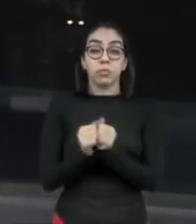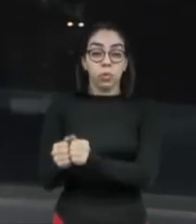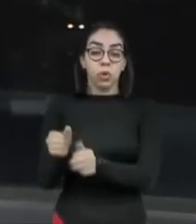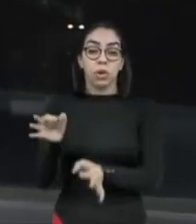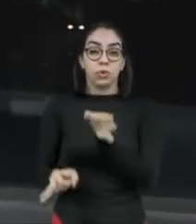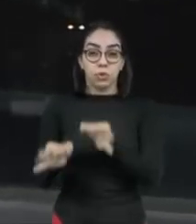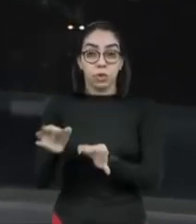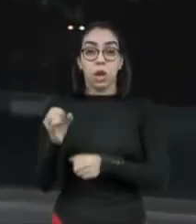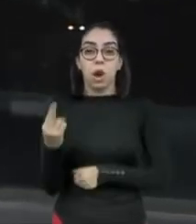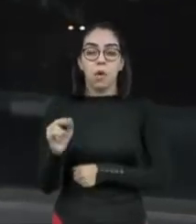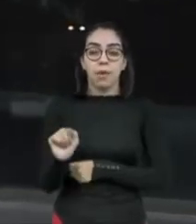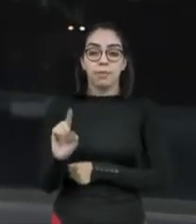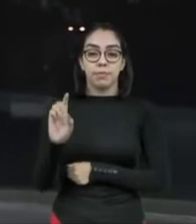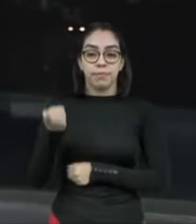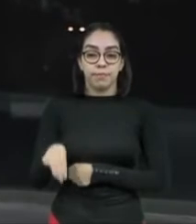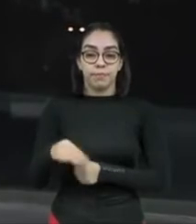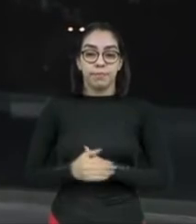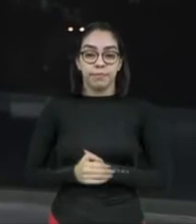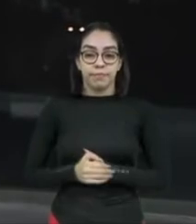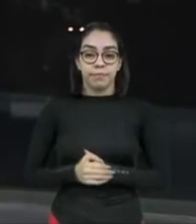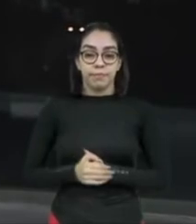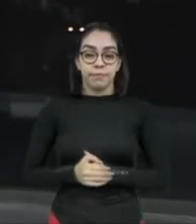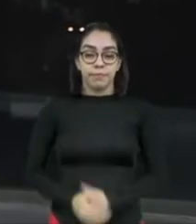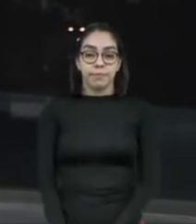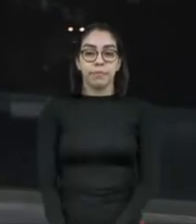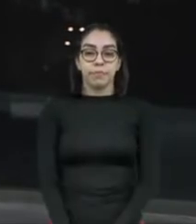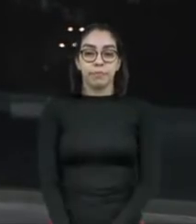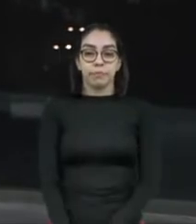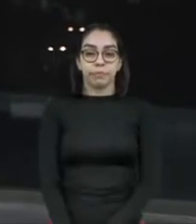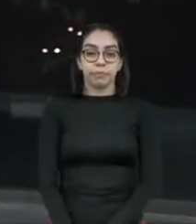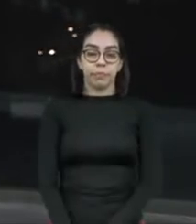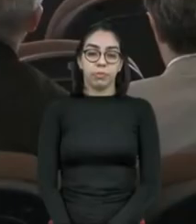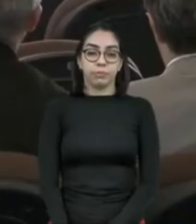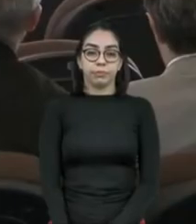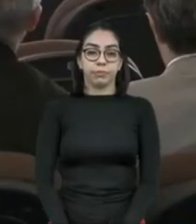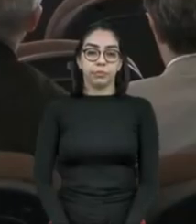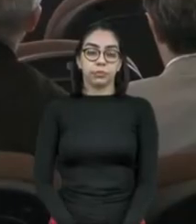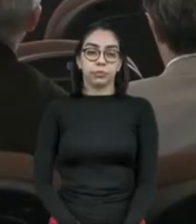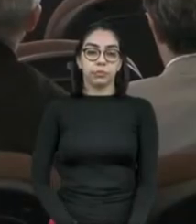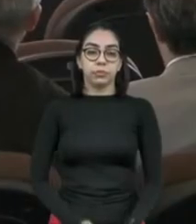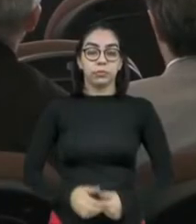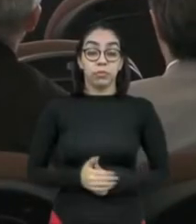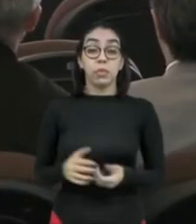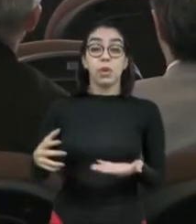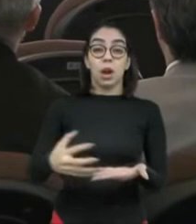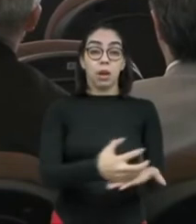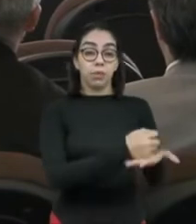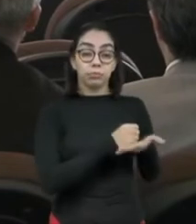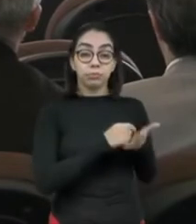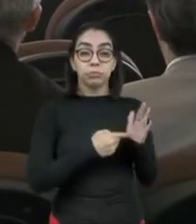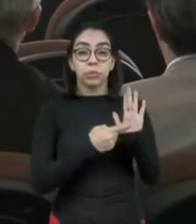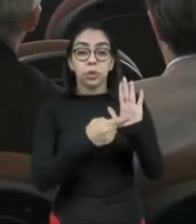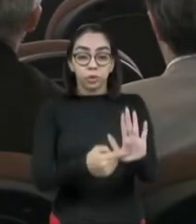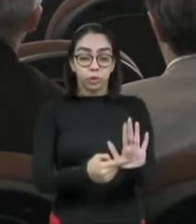e administrativos. Vamos acompanhar na reportagem. O levantamento foi apresentado pelo Corregedor-Geral